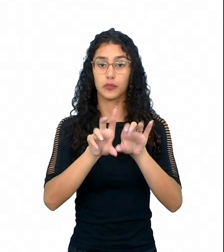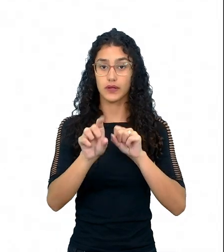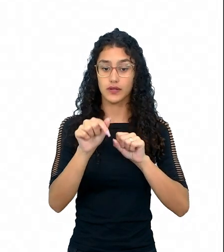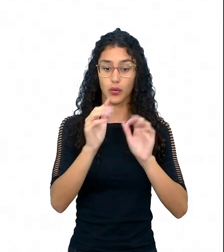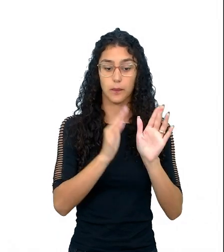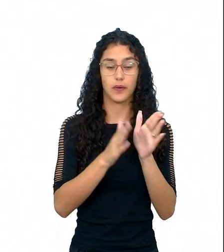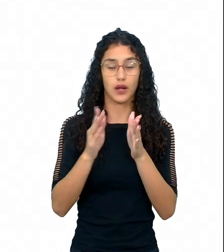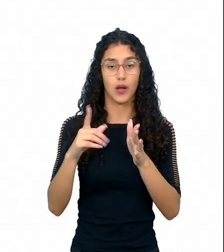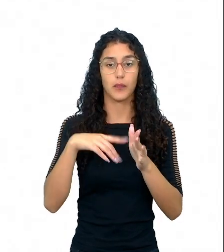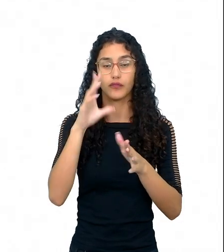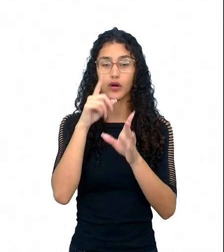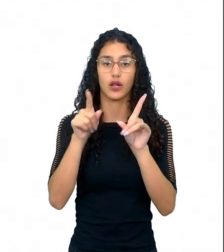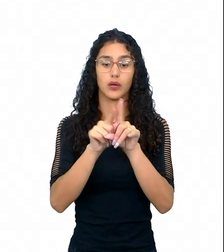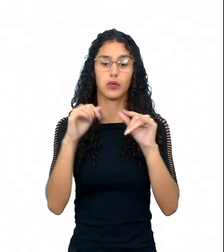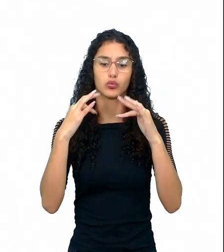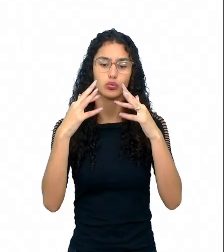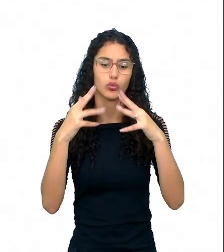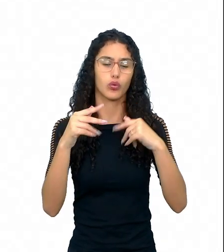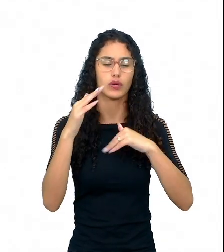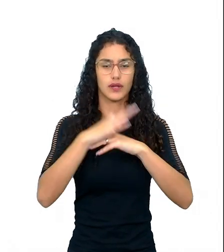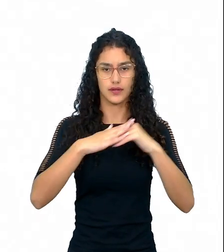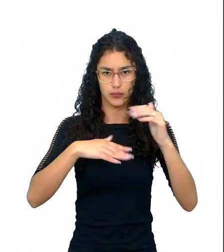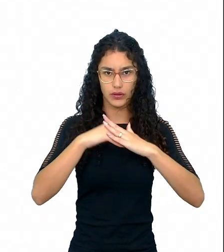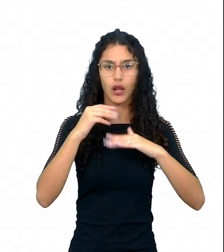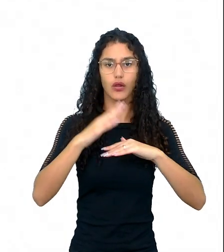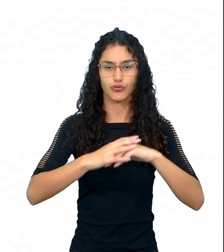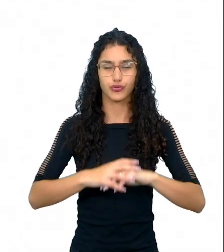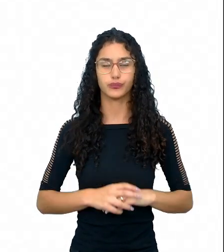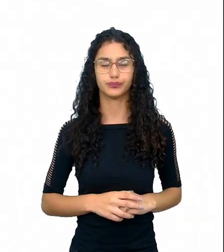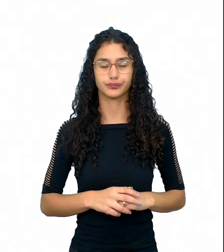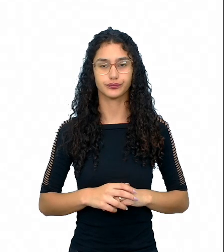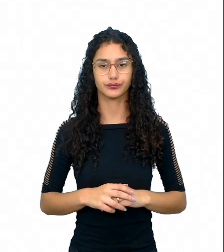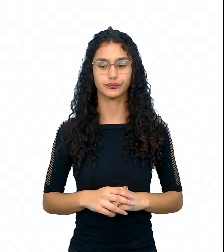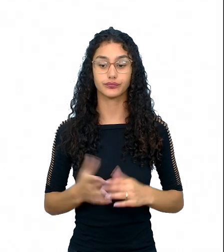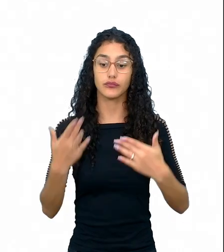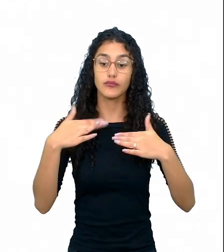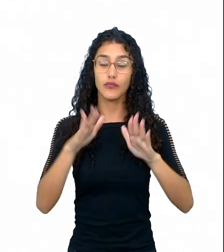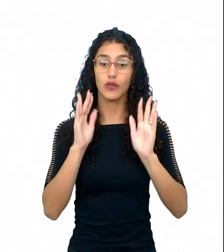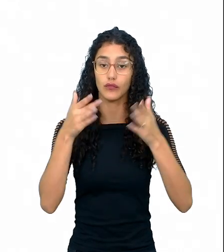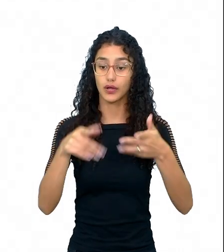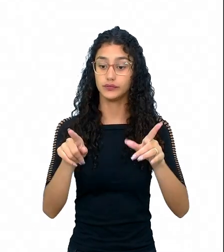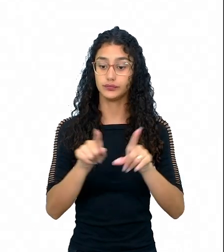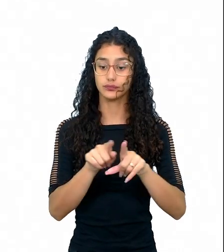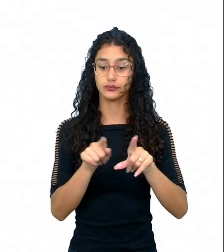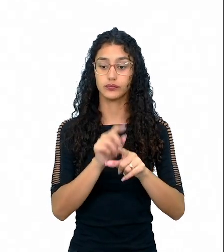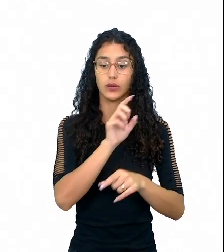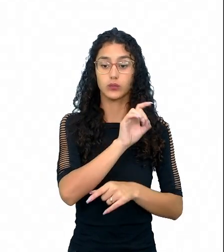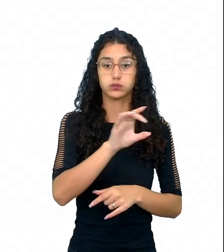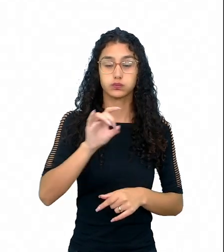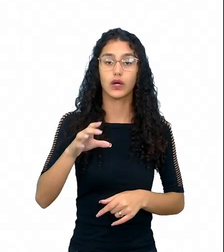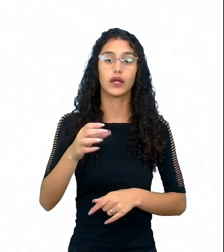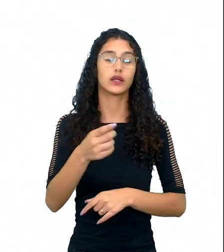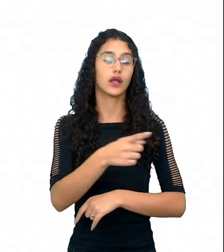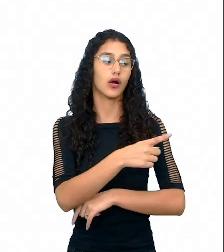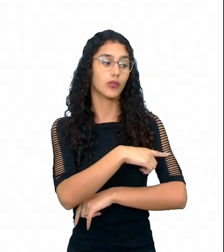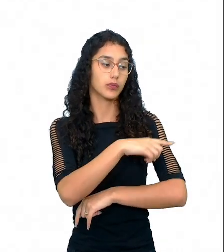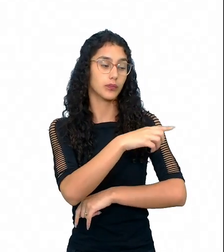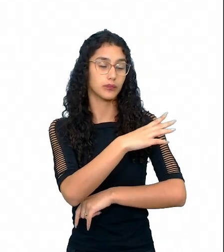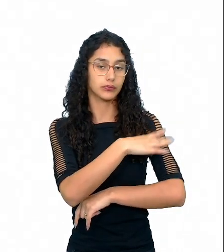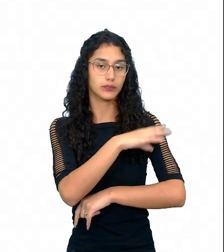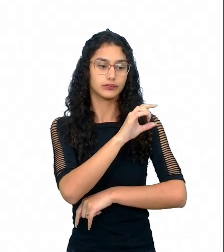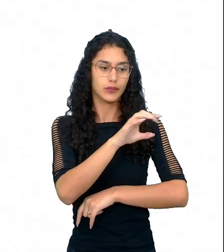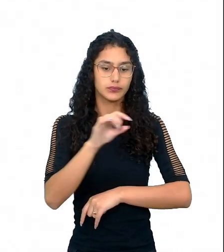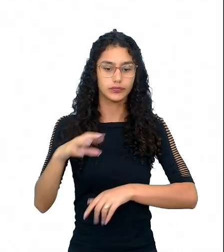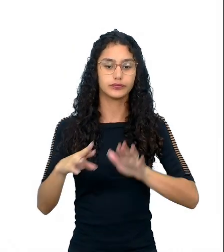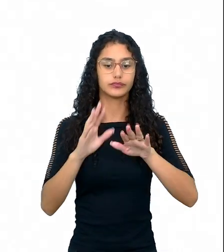de etapa, eu falo de todas as habilidades, né? Mais especificamente, cada série abordará a